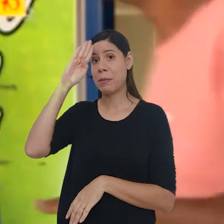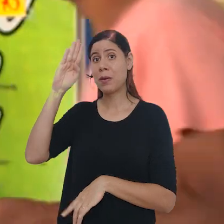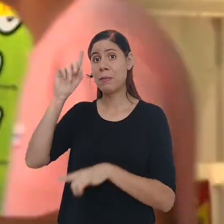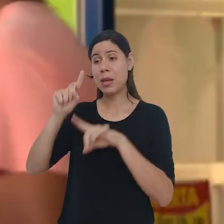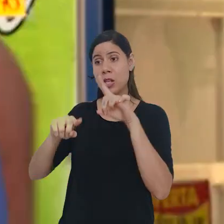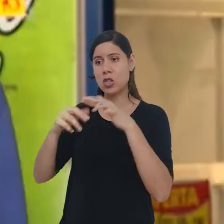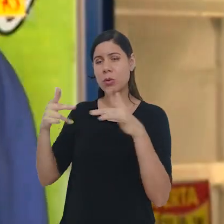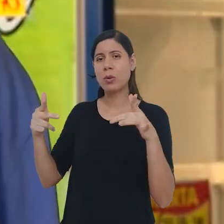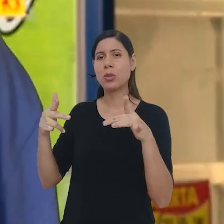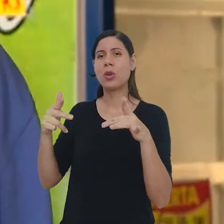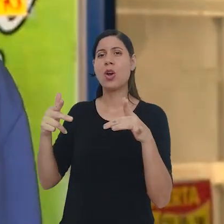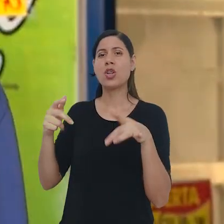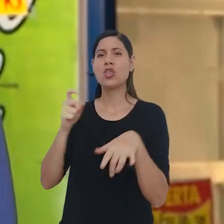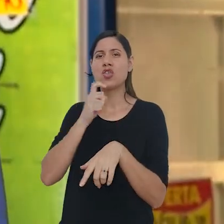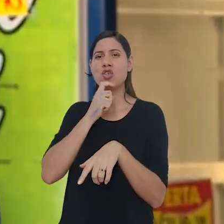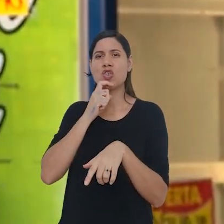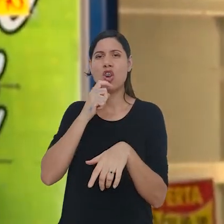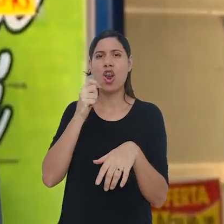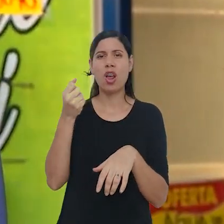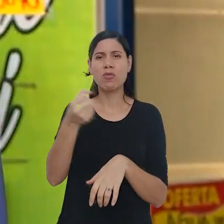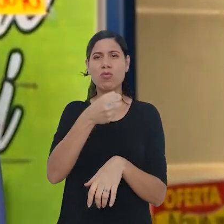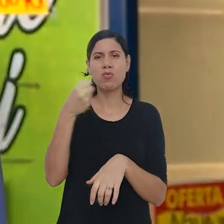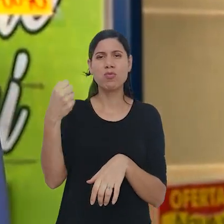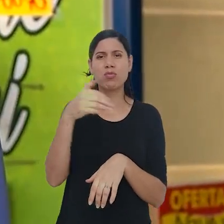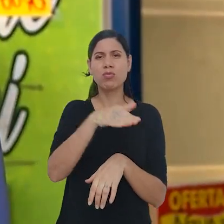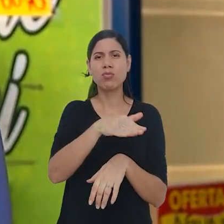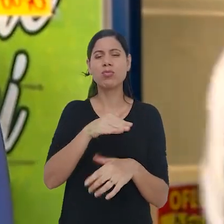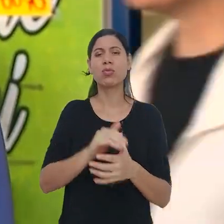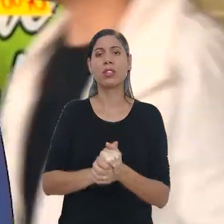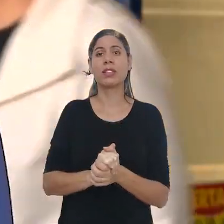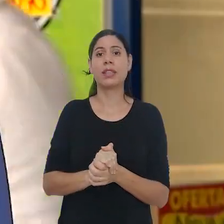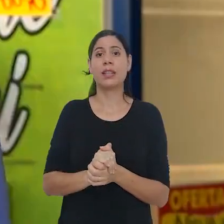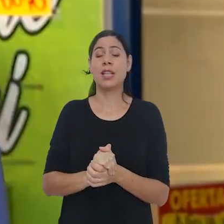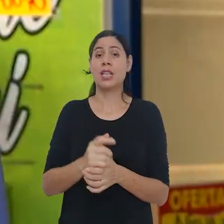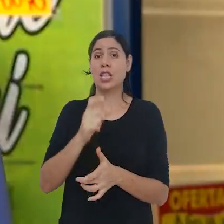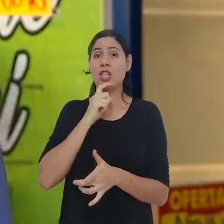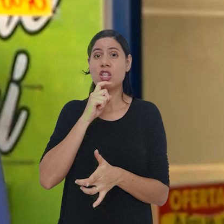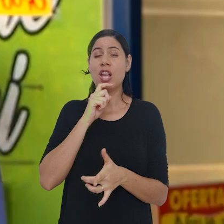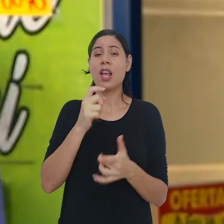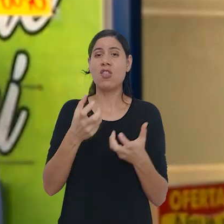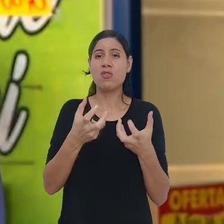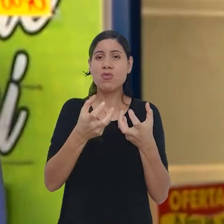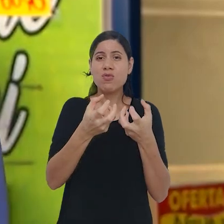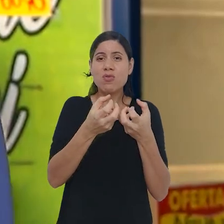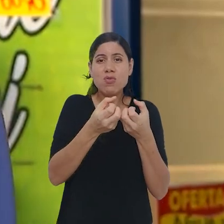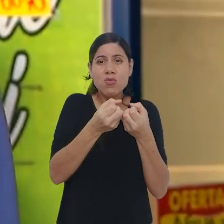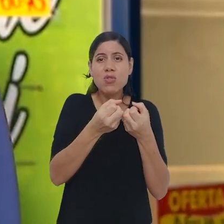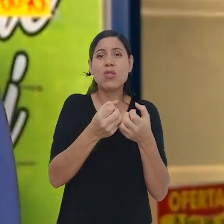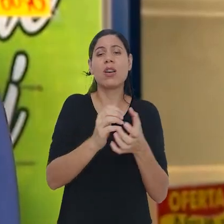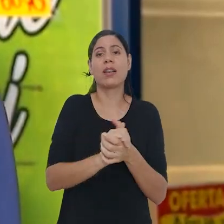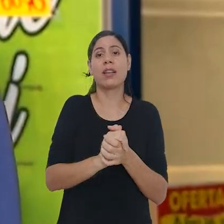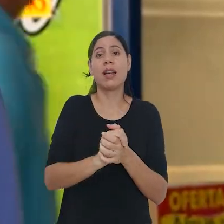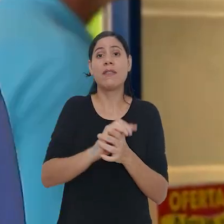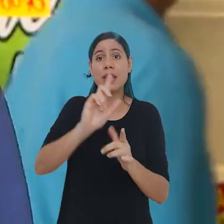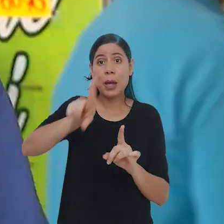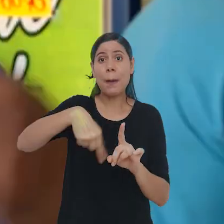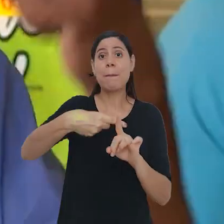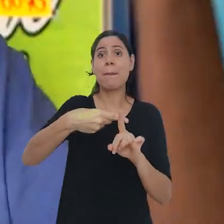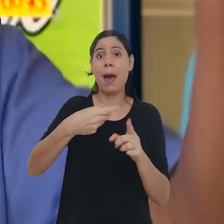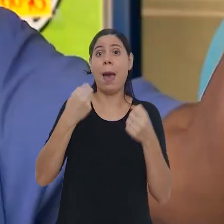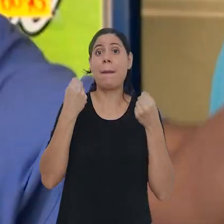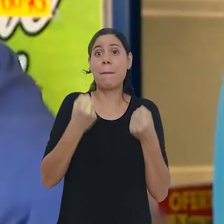Sim, principalmente nesses produtos que são congelados, que o gelo,